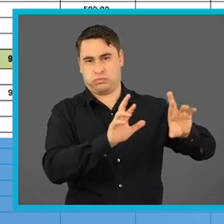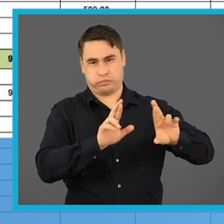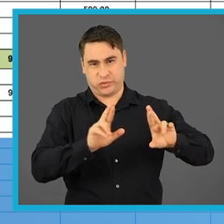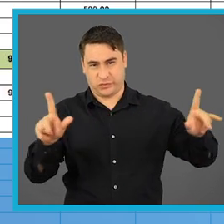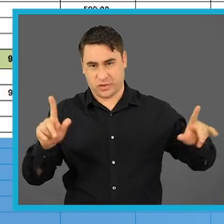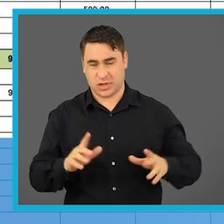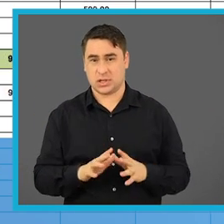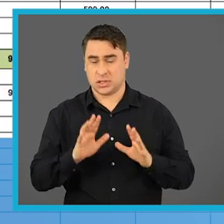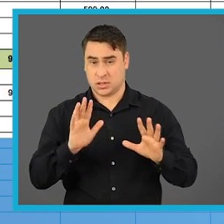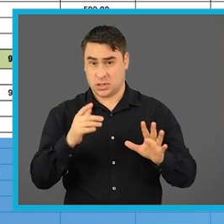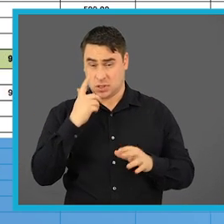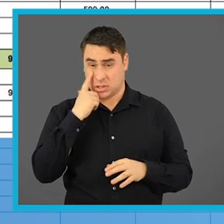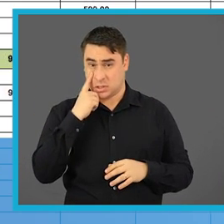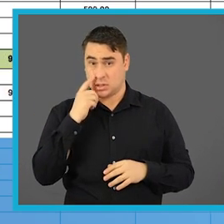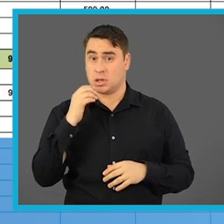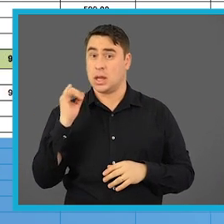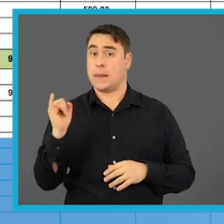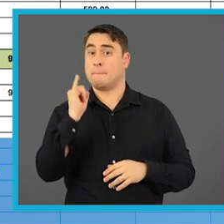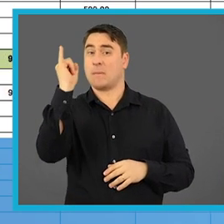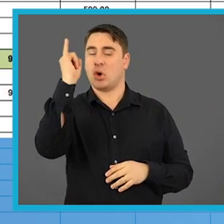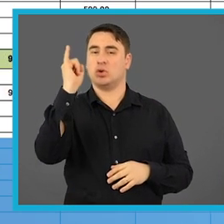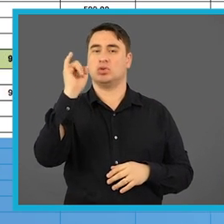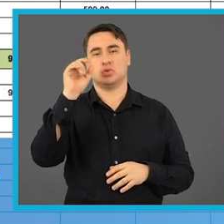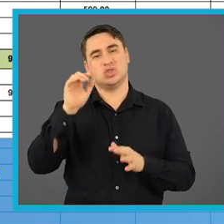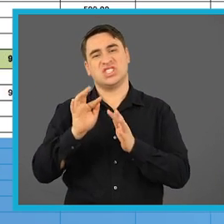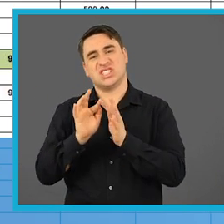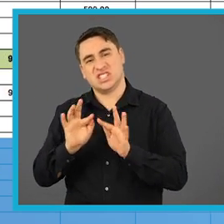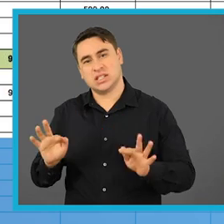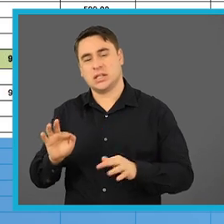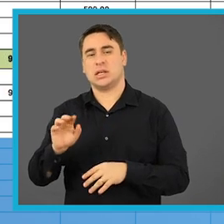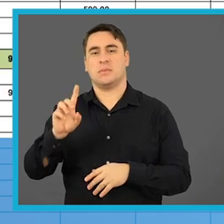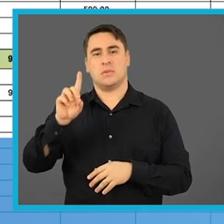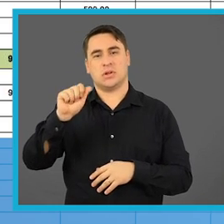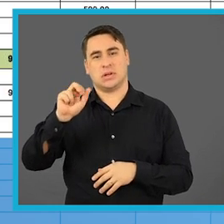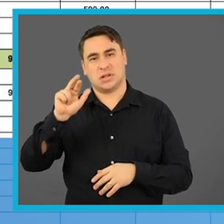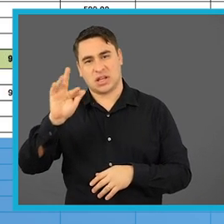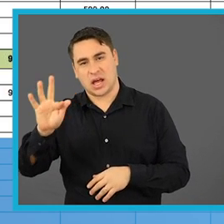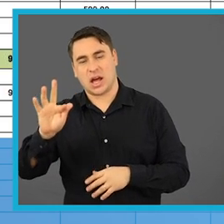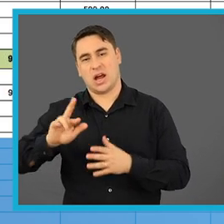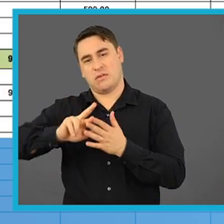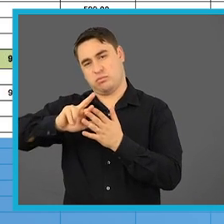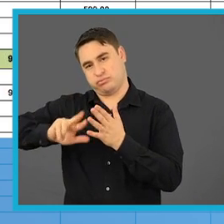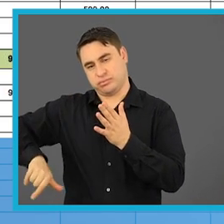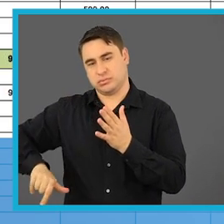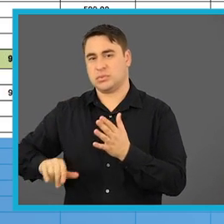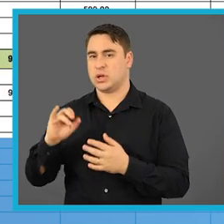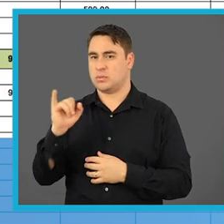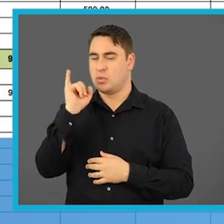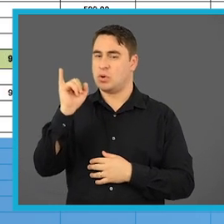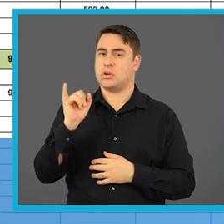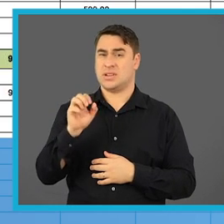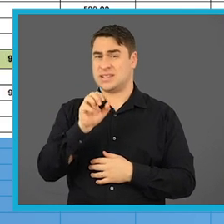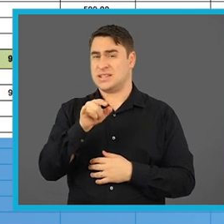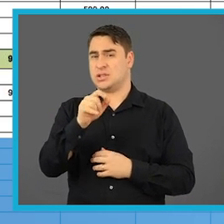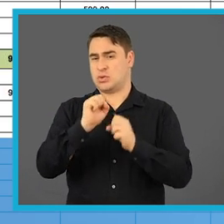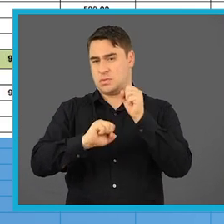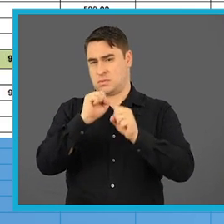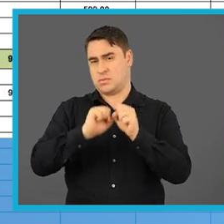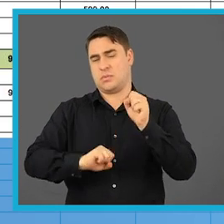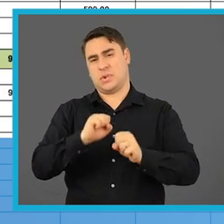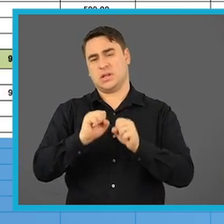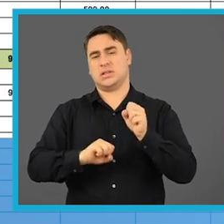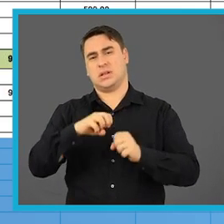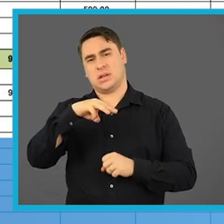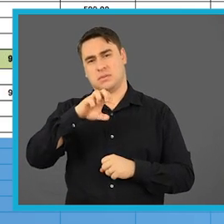coisas distintas. A gente chama de tributo os impostos simples, DARF, CMS, se você for optante do simples,